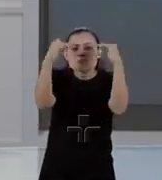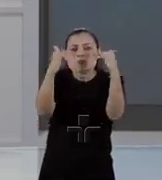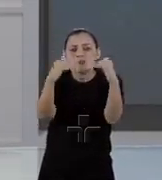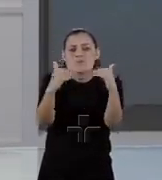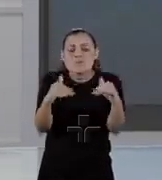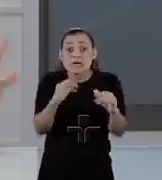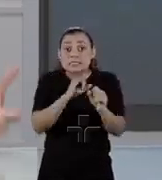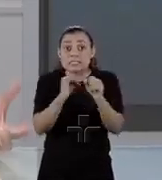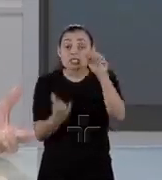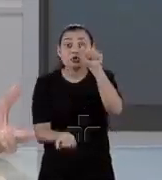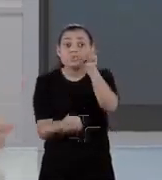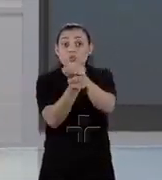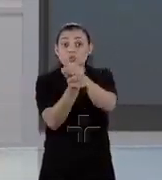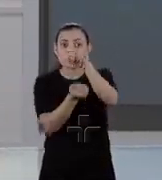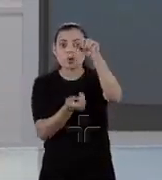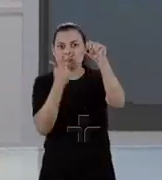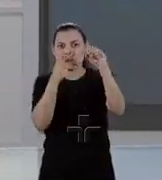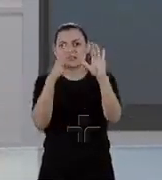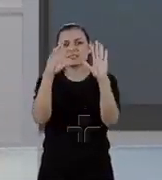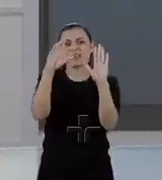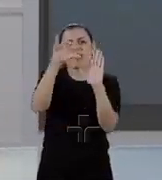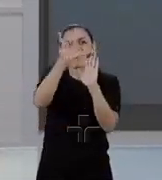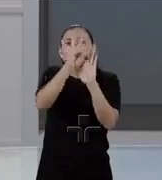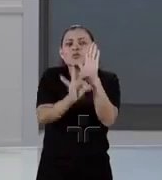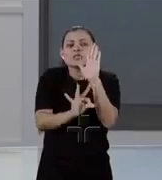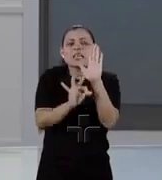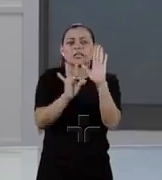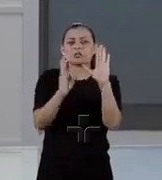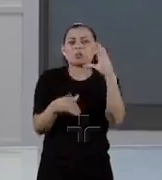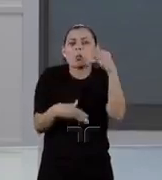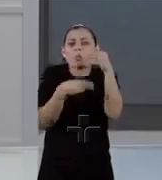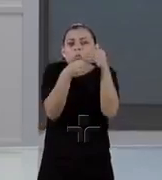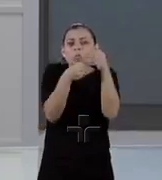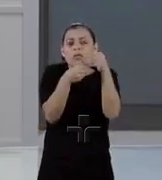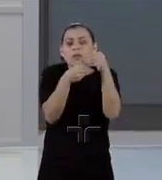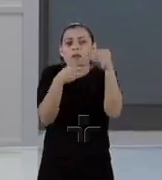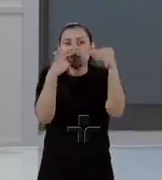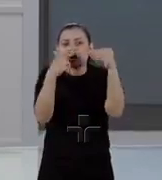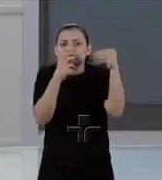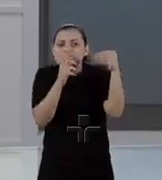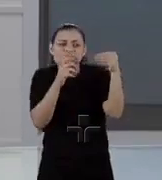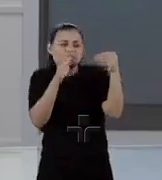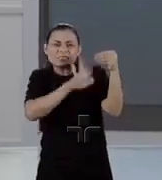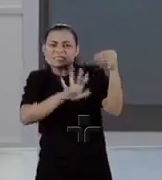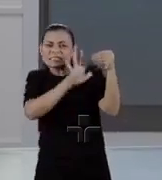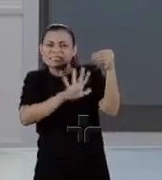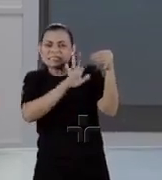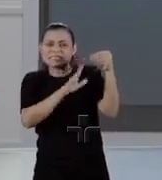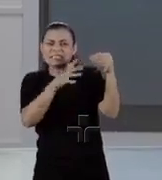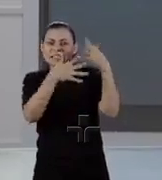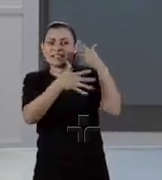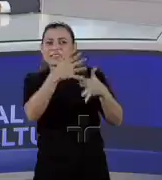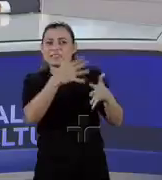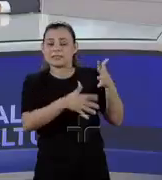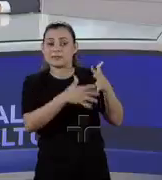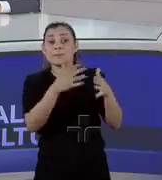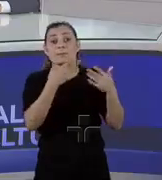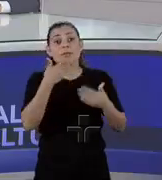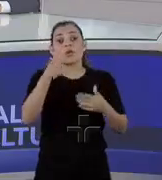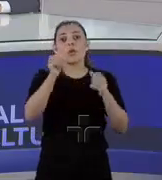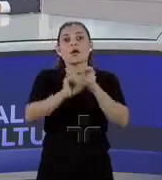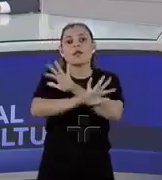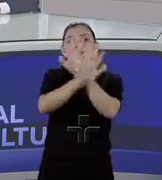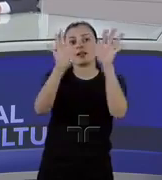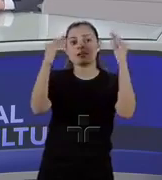junto, a dificuldade de identificação é maior ainda, e muita gente usa esse recurso, dá 2 espaços de uma frase para outra, para facilitar a comunicação, deixar um pouco mais